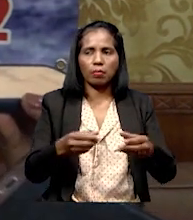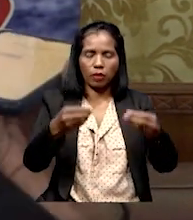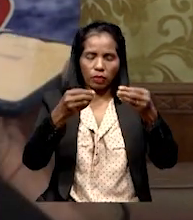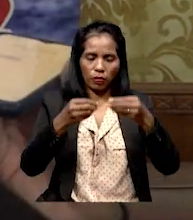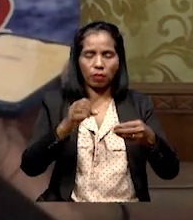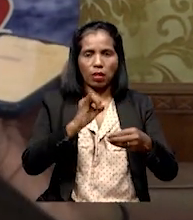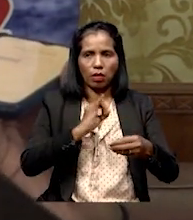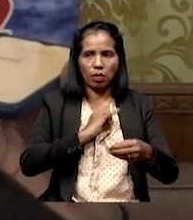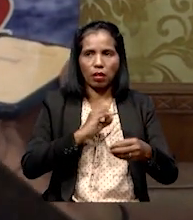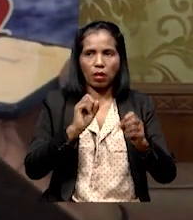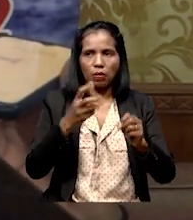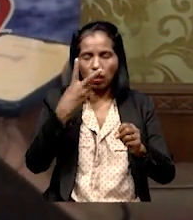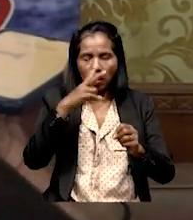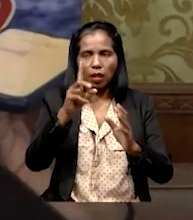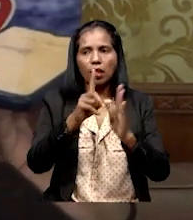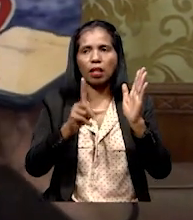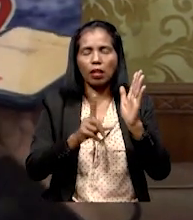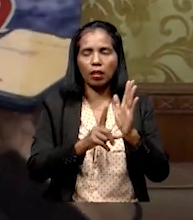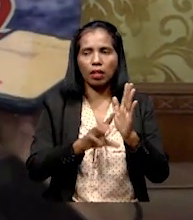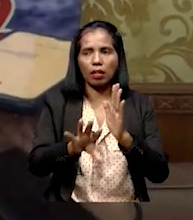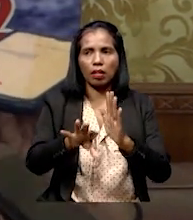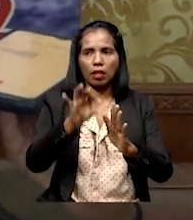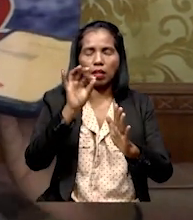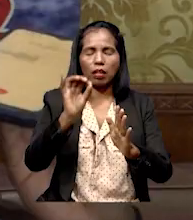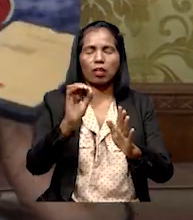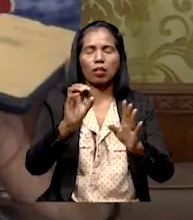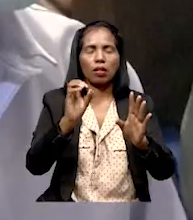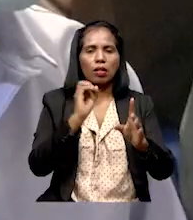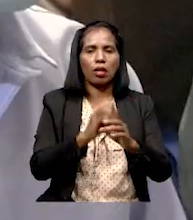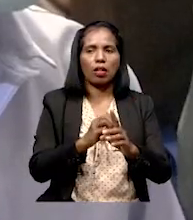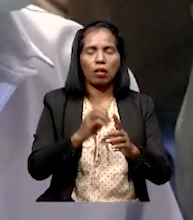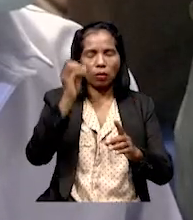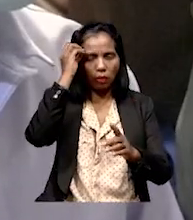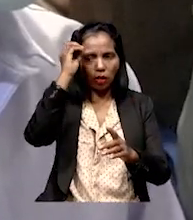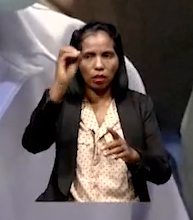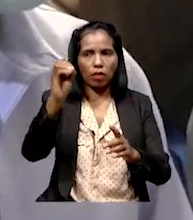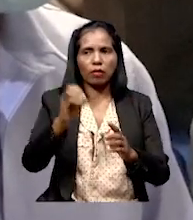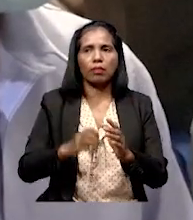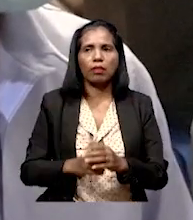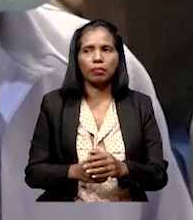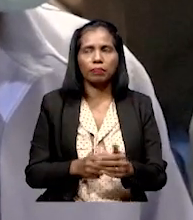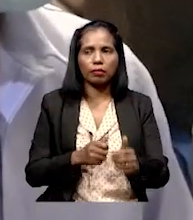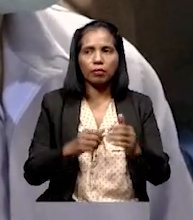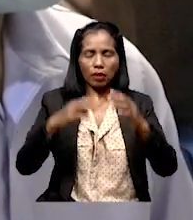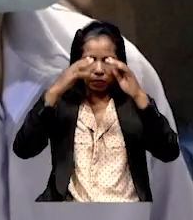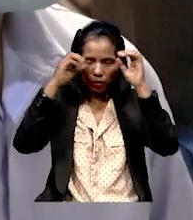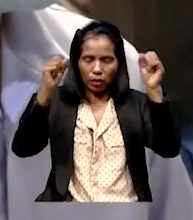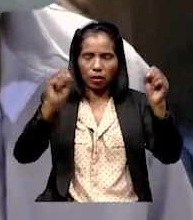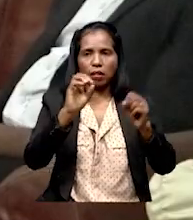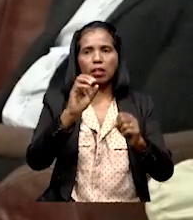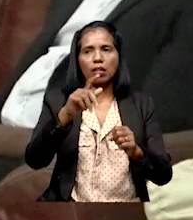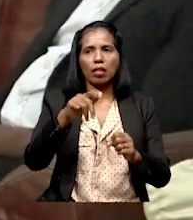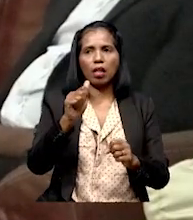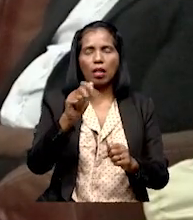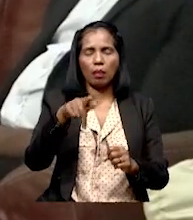mai hau. Ya hau hare te lei ne hau usle hau ne opinion legal sebenia. Observação de Gemini Haturu, presidente Aportil IP, se sente